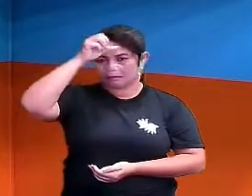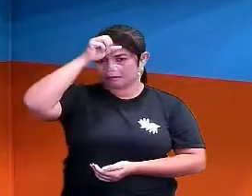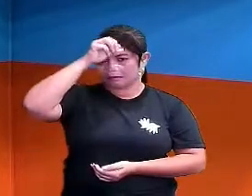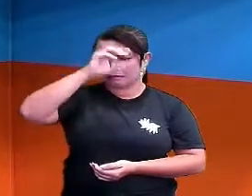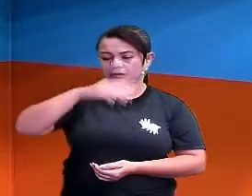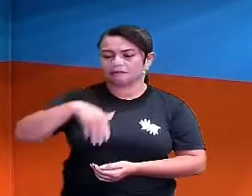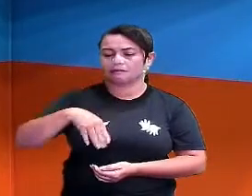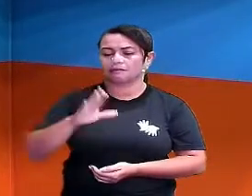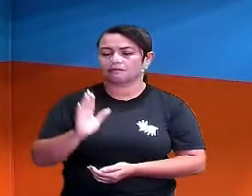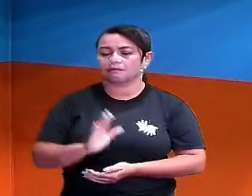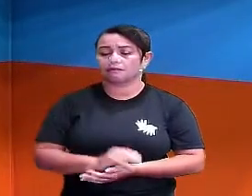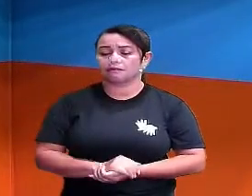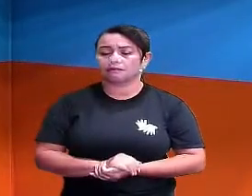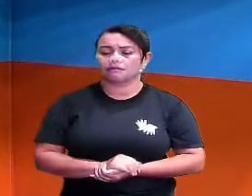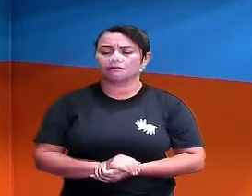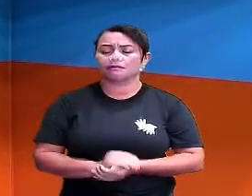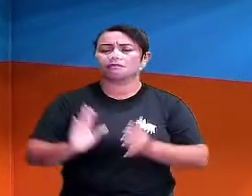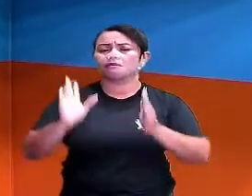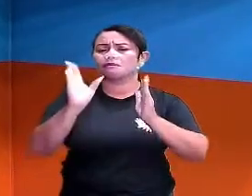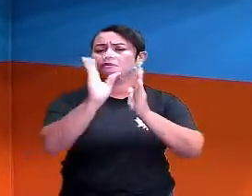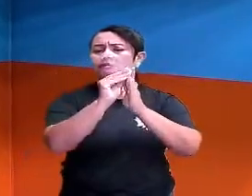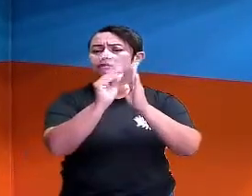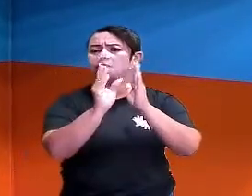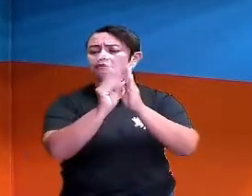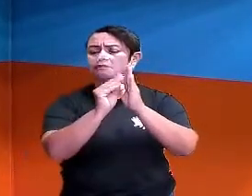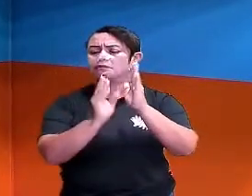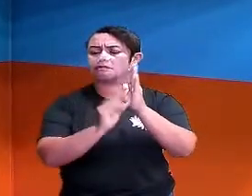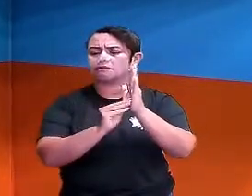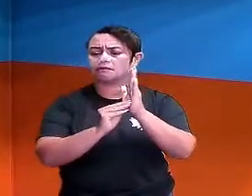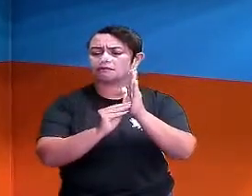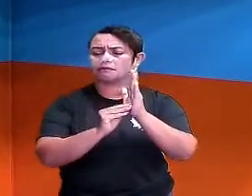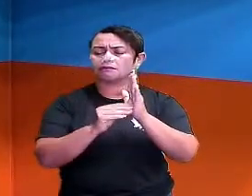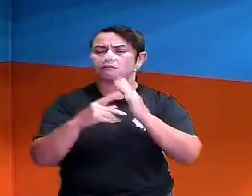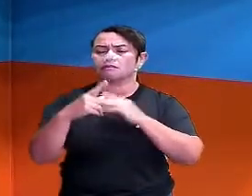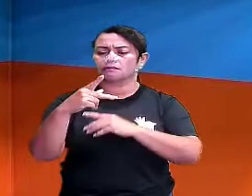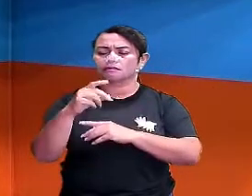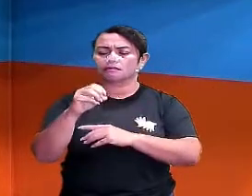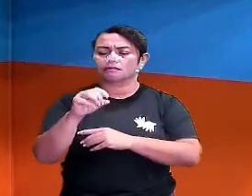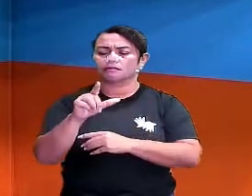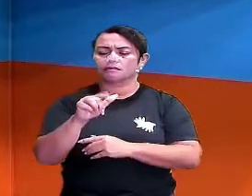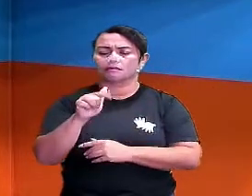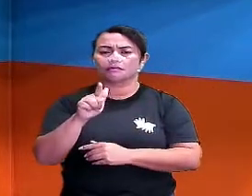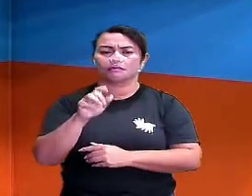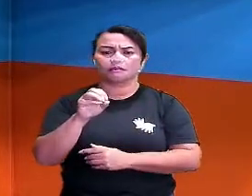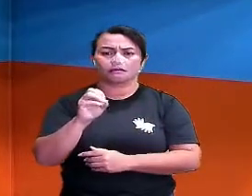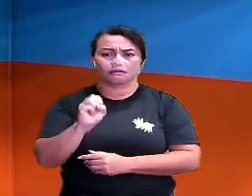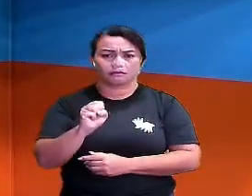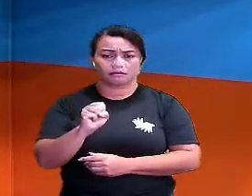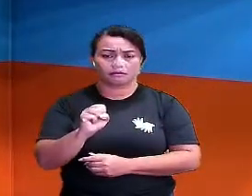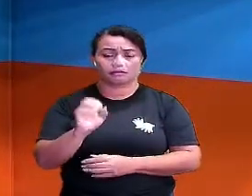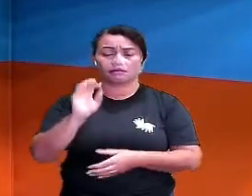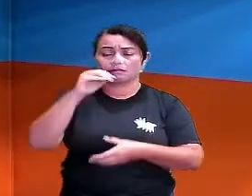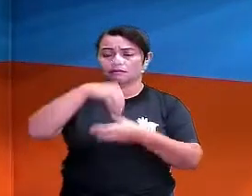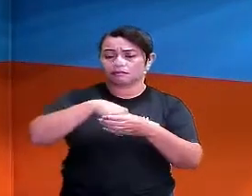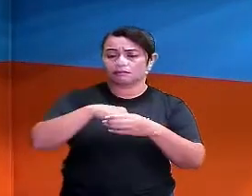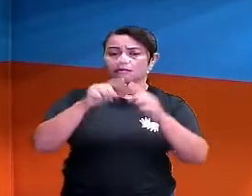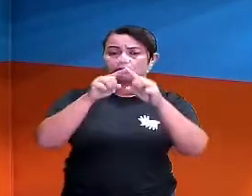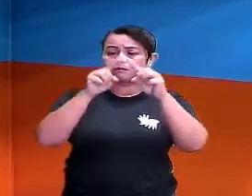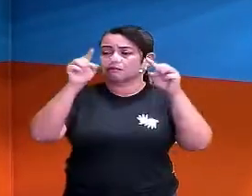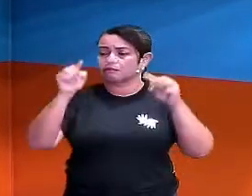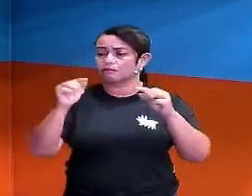mais. Quais são os elementos de um polígono? São vértices, lados, ângulos internos, ângulos externos